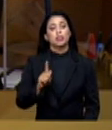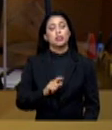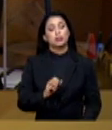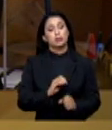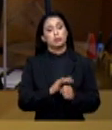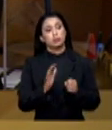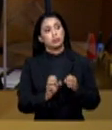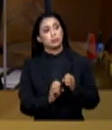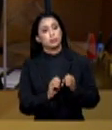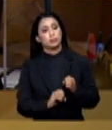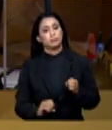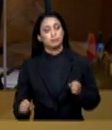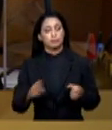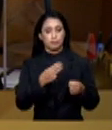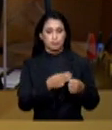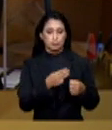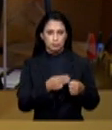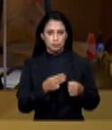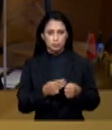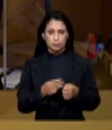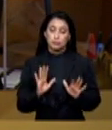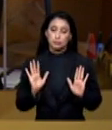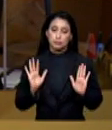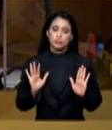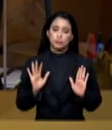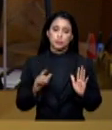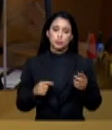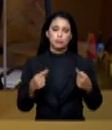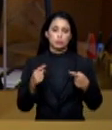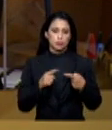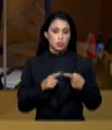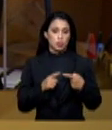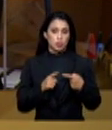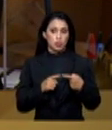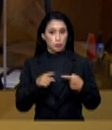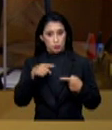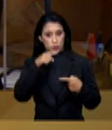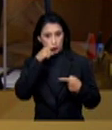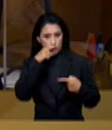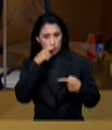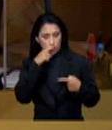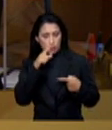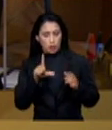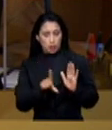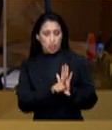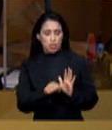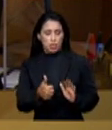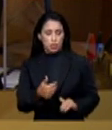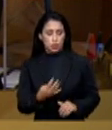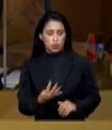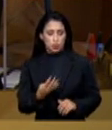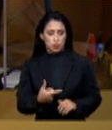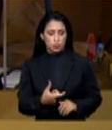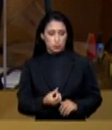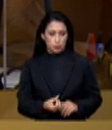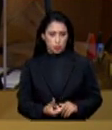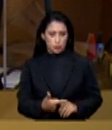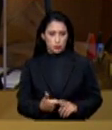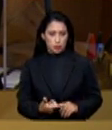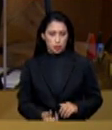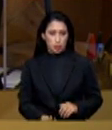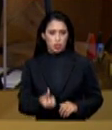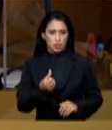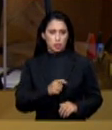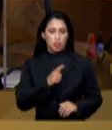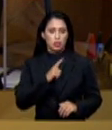saneamento público pelos municípios subisse com tu lei 14 1026 teria